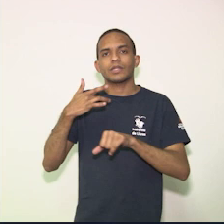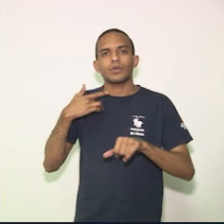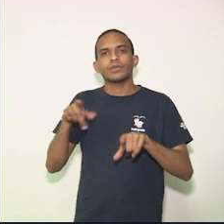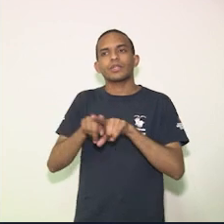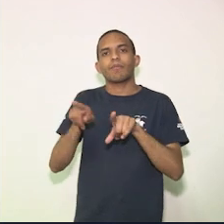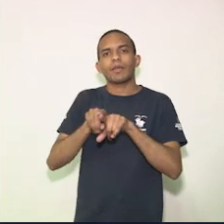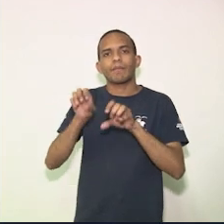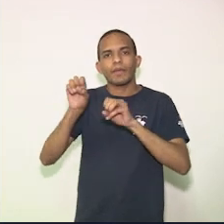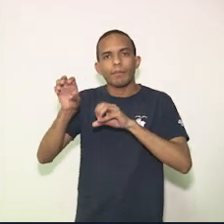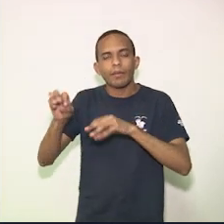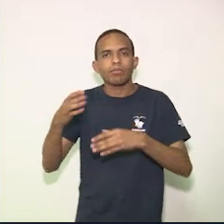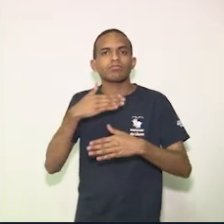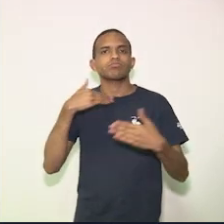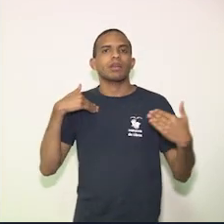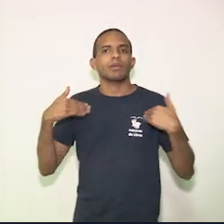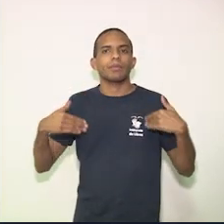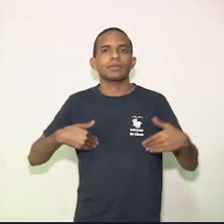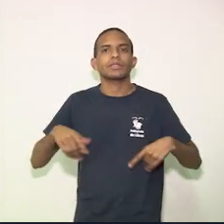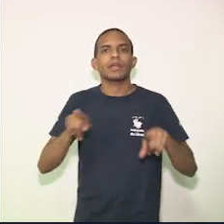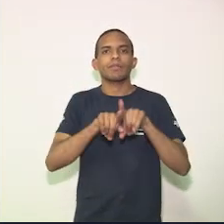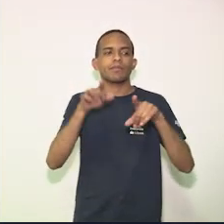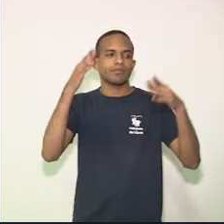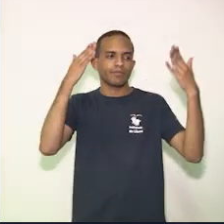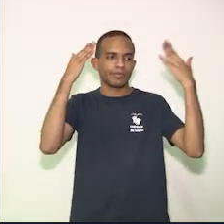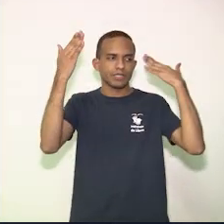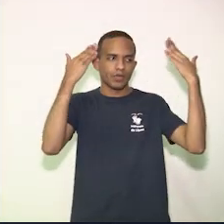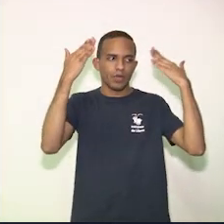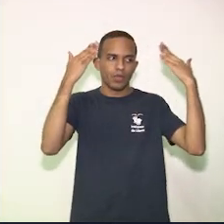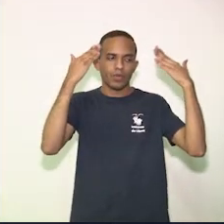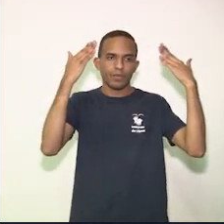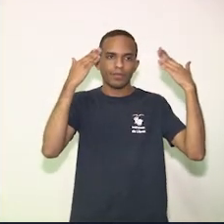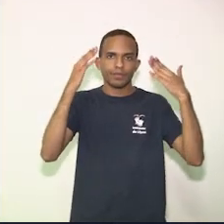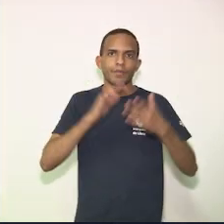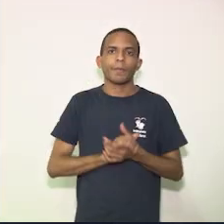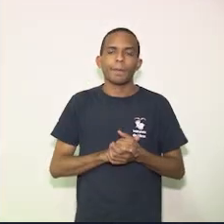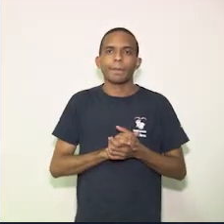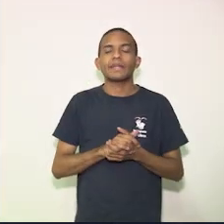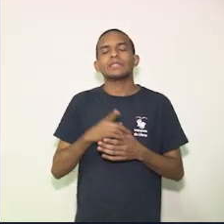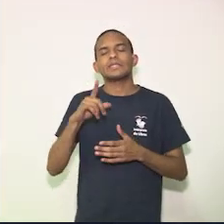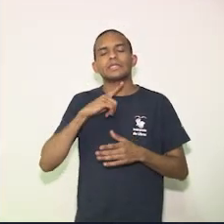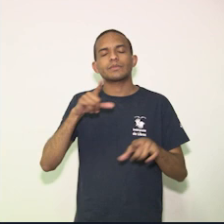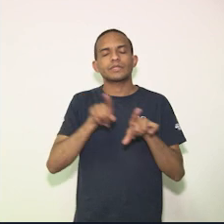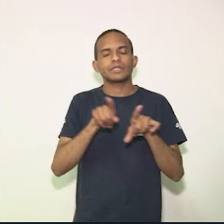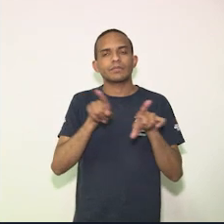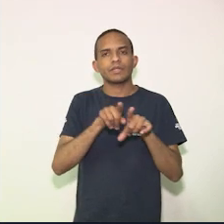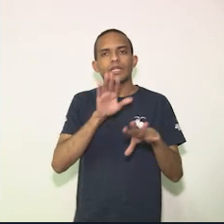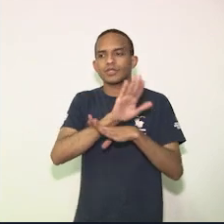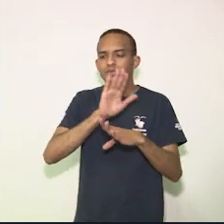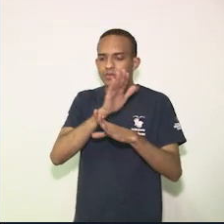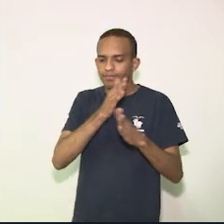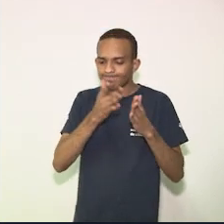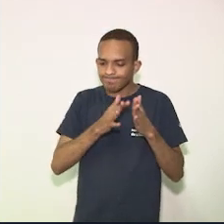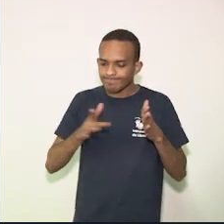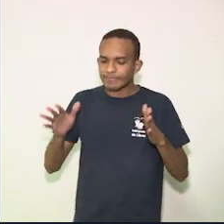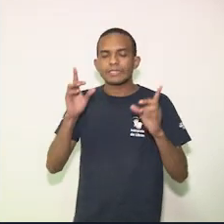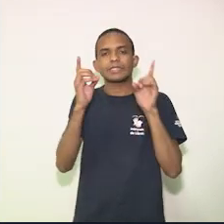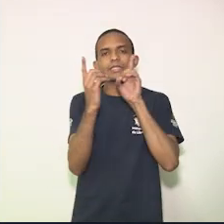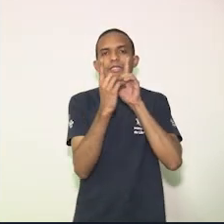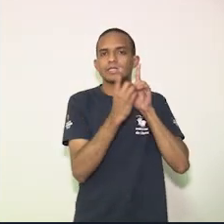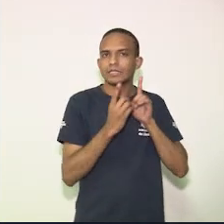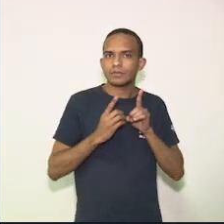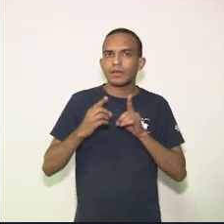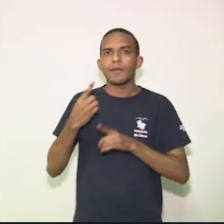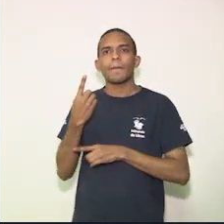educadores físicos e psicólogos. Nós tínhamos uma previsão nessa ação de atendimento de